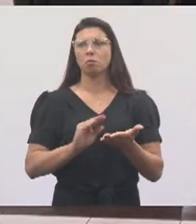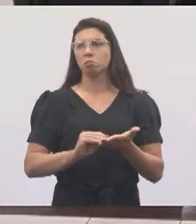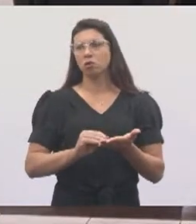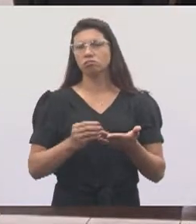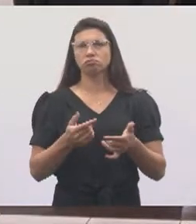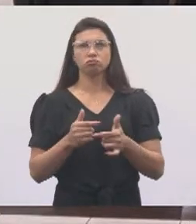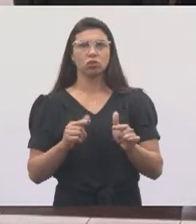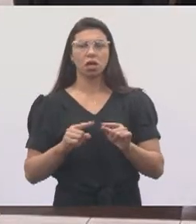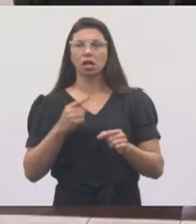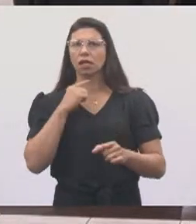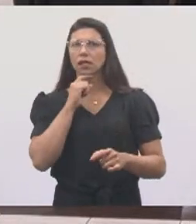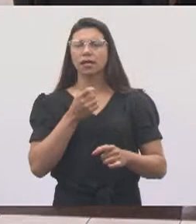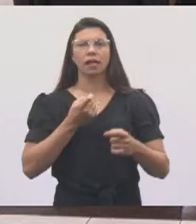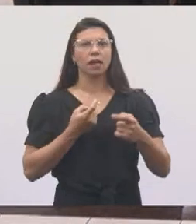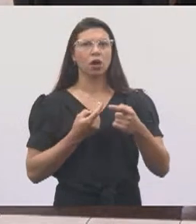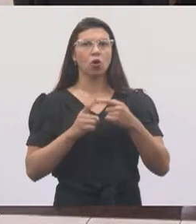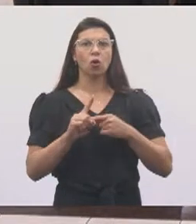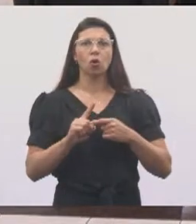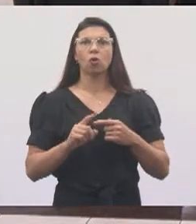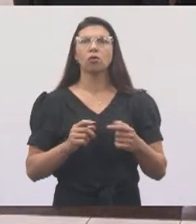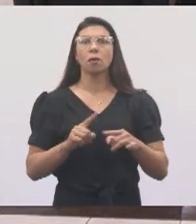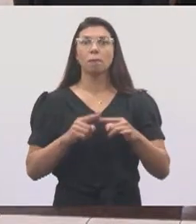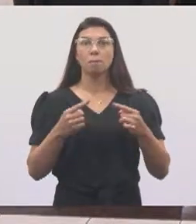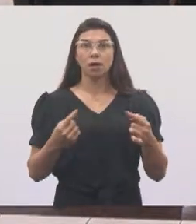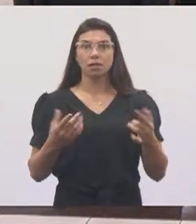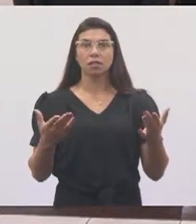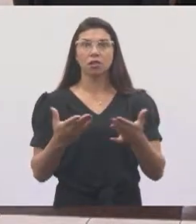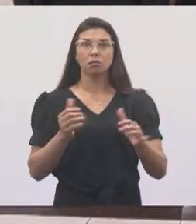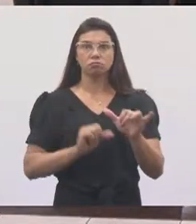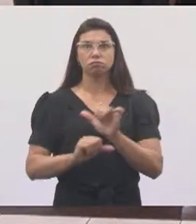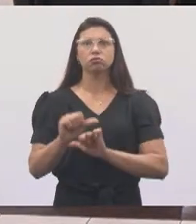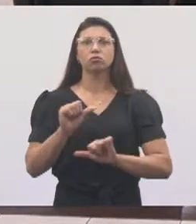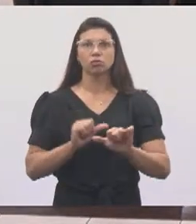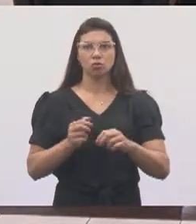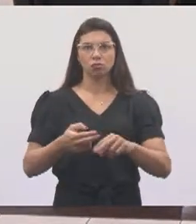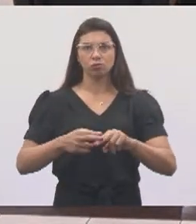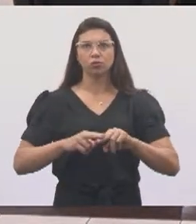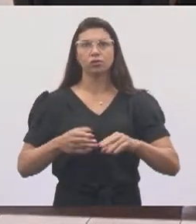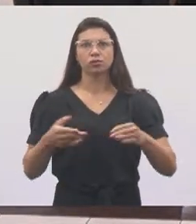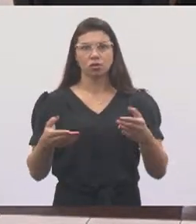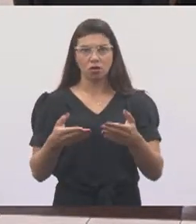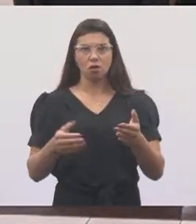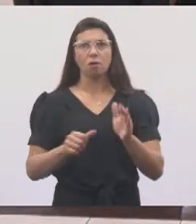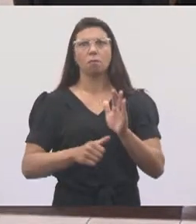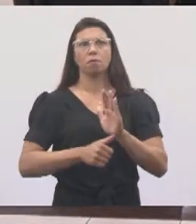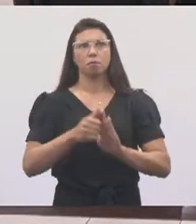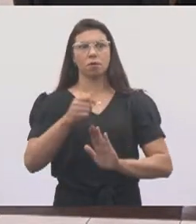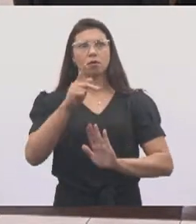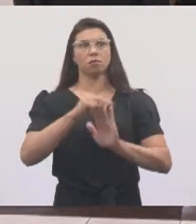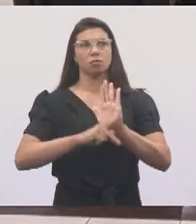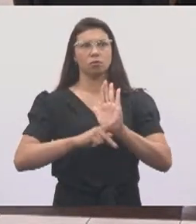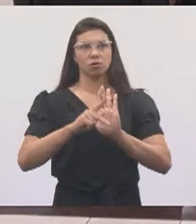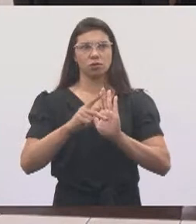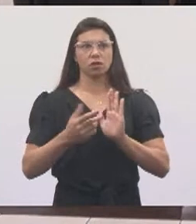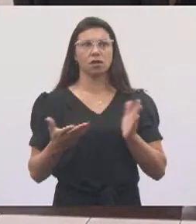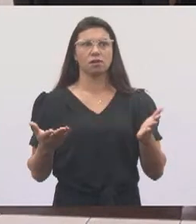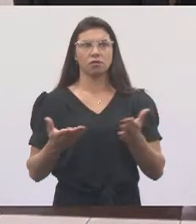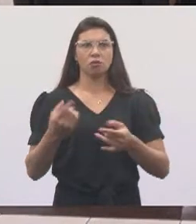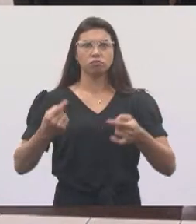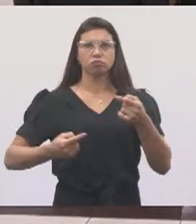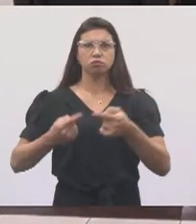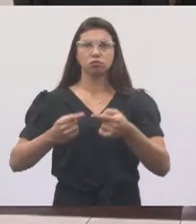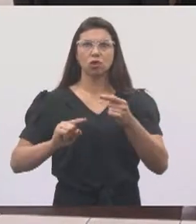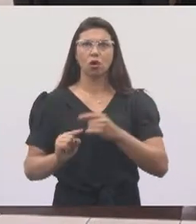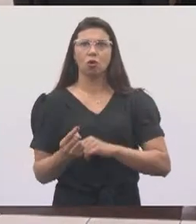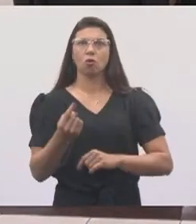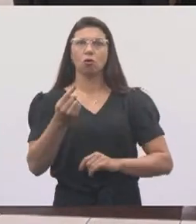havendo objeção, a pauta está invertida. Portanto, então, primeiro projeto a ser discutido, discussão única